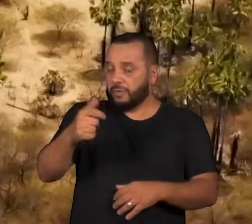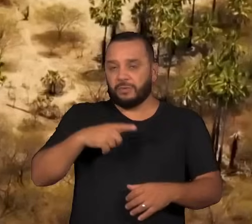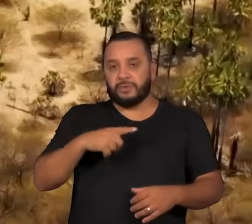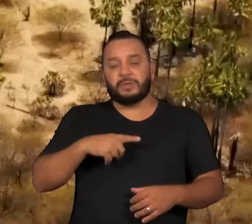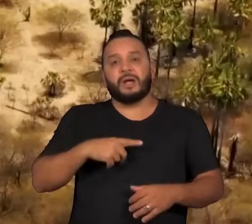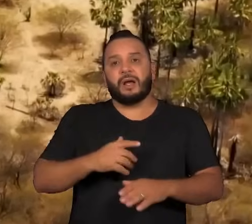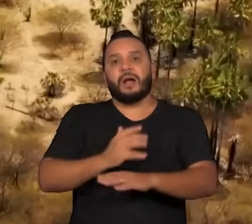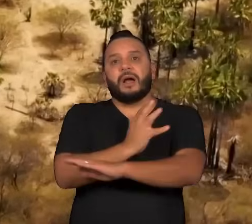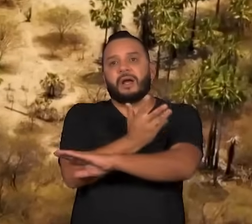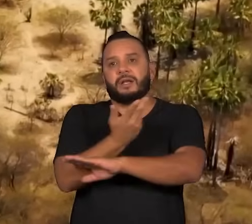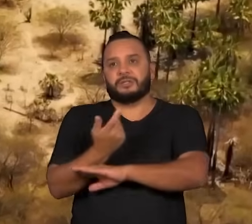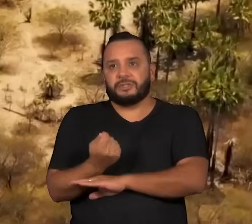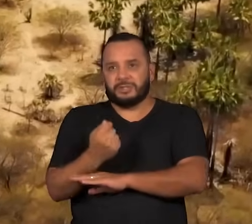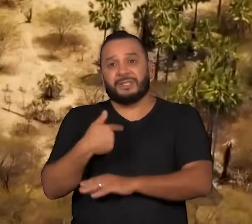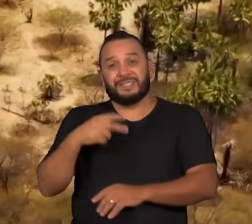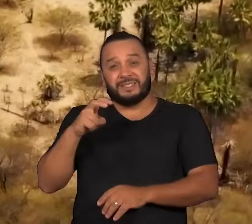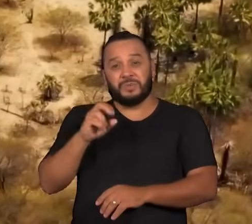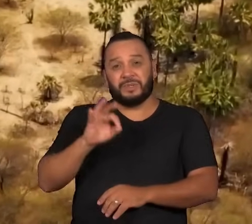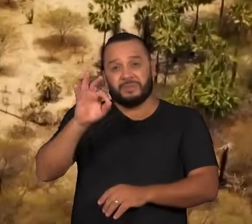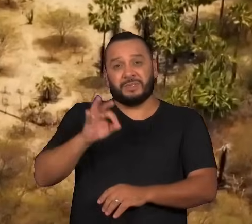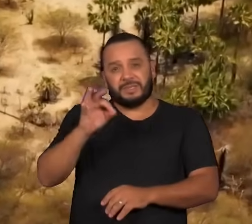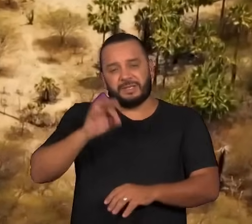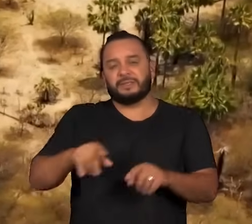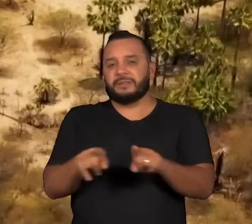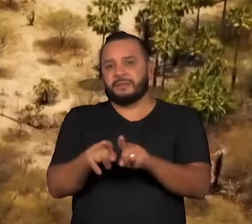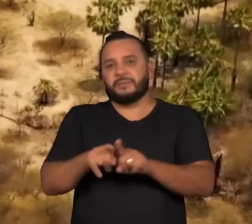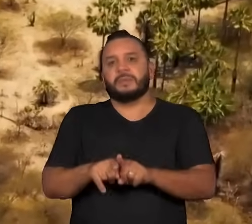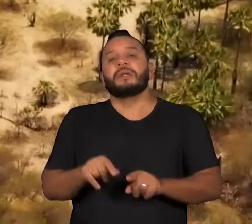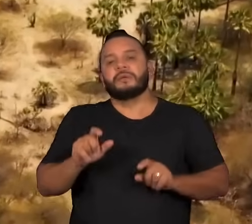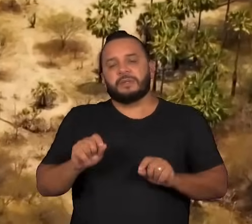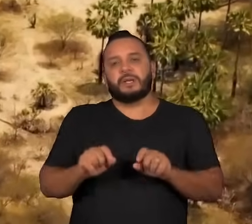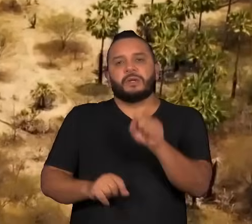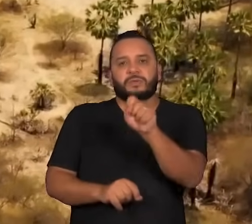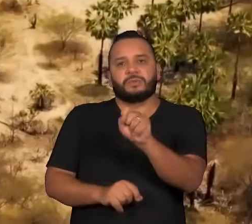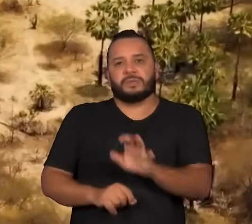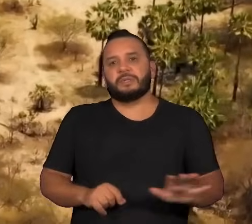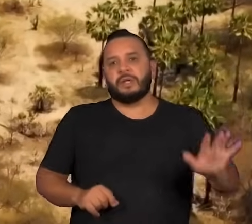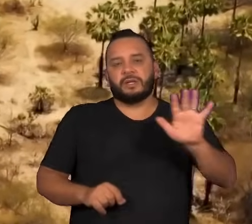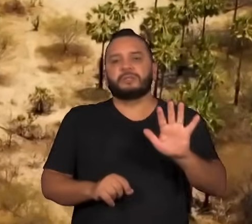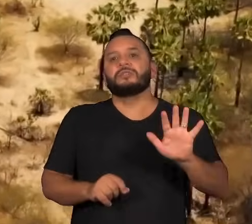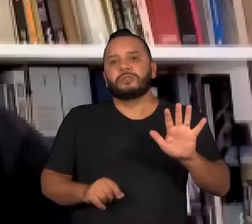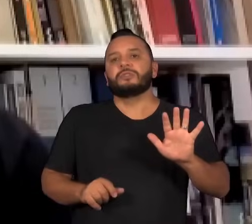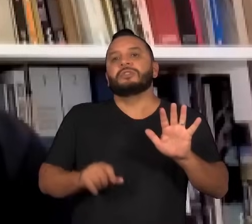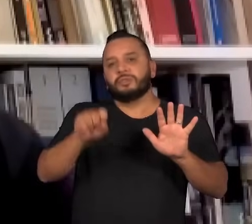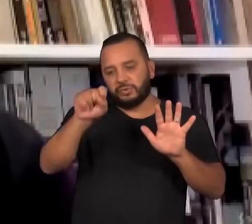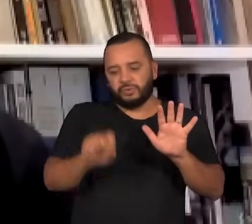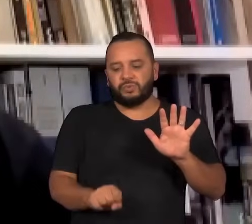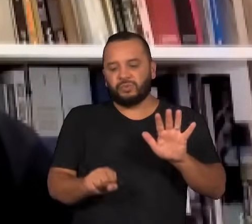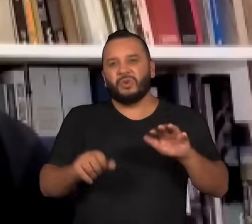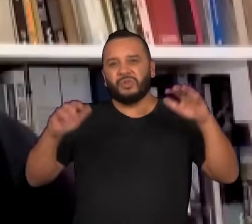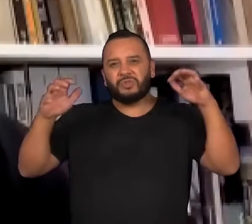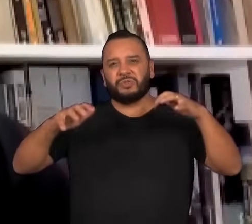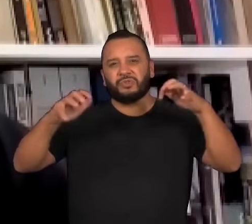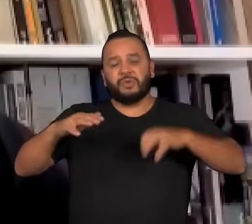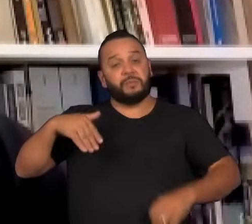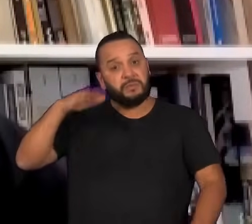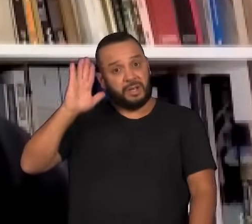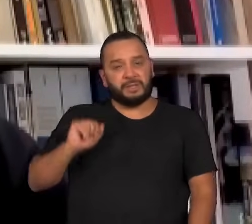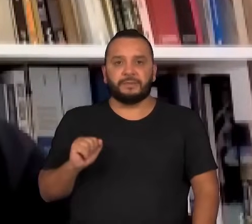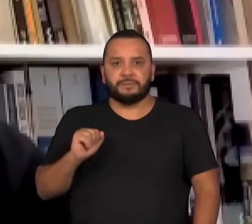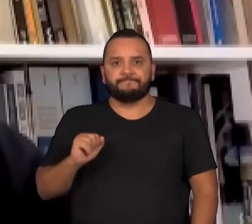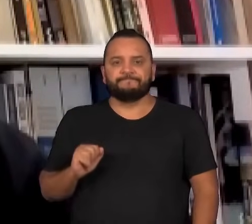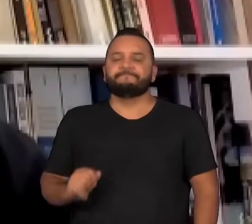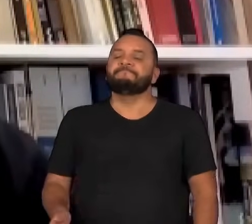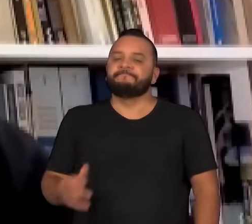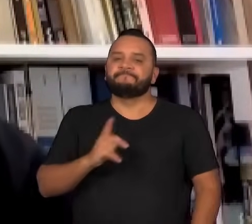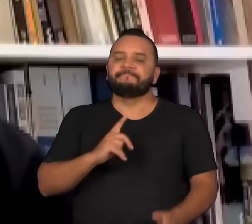chuva pode cair pela metade. No sudeste e no sul, deve chover mais. A maior parte dos estudos sempre fazem uma